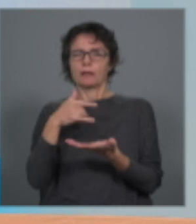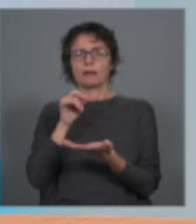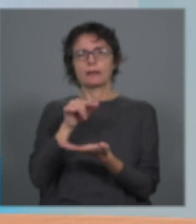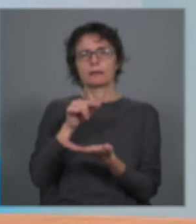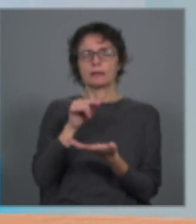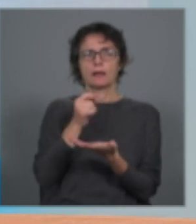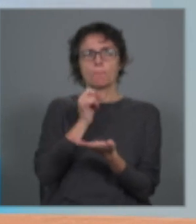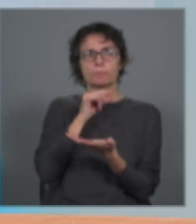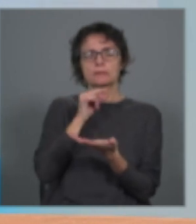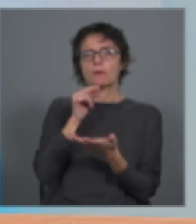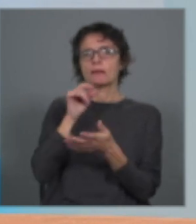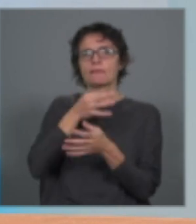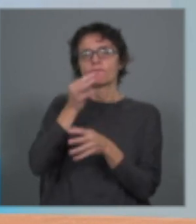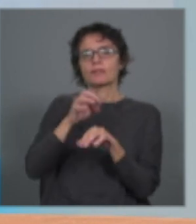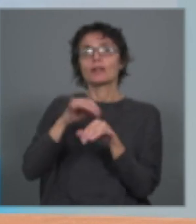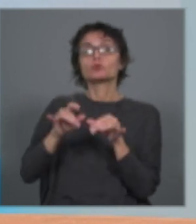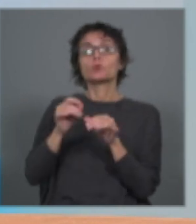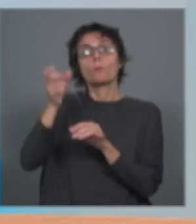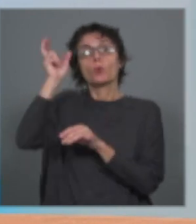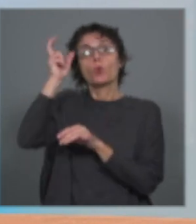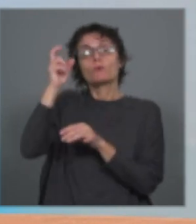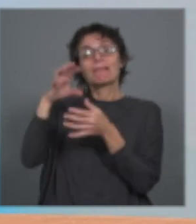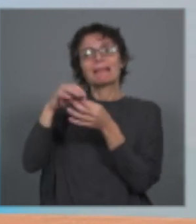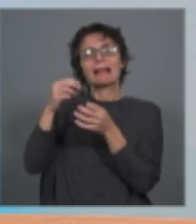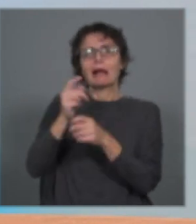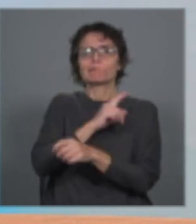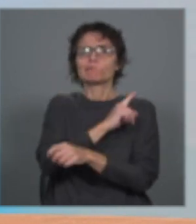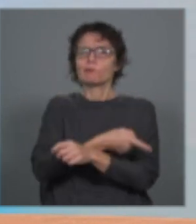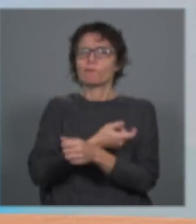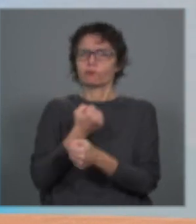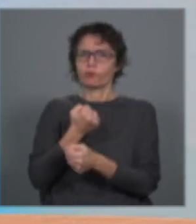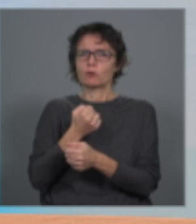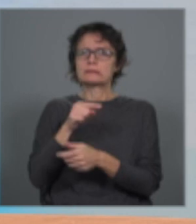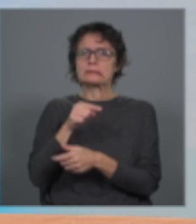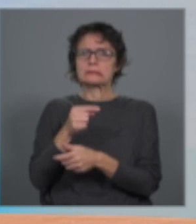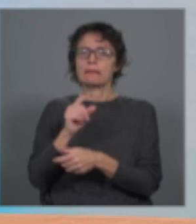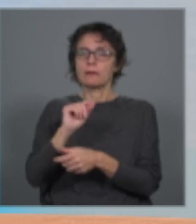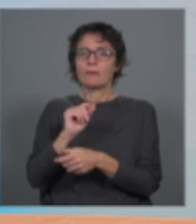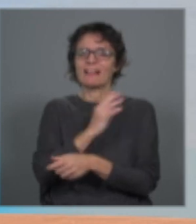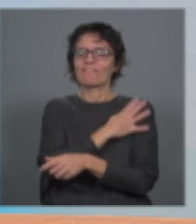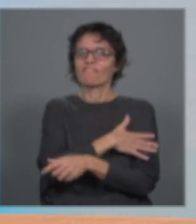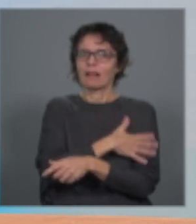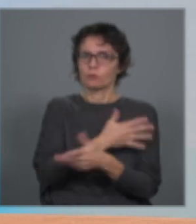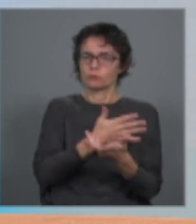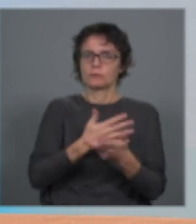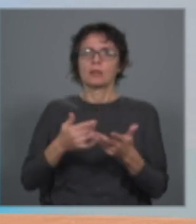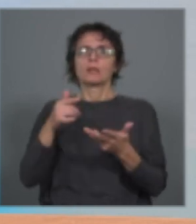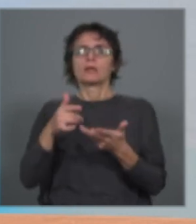que o utilizou, o conceito de força e o correlativo de fraqueza.